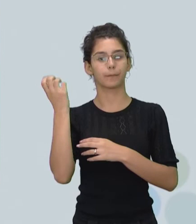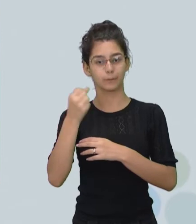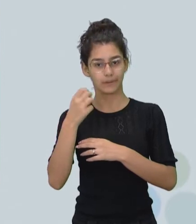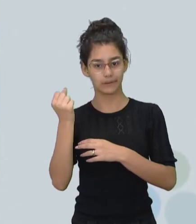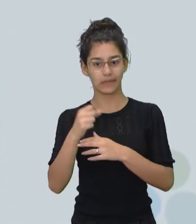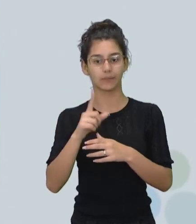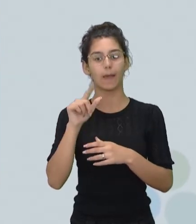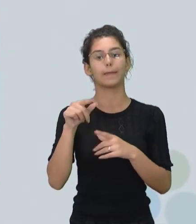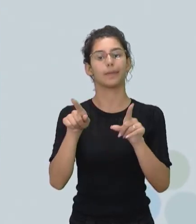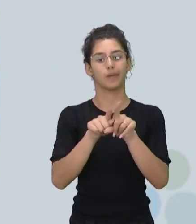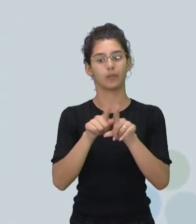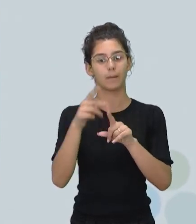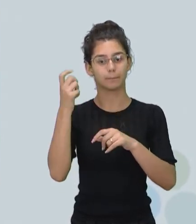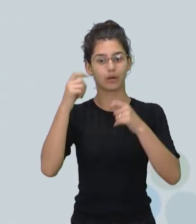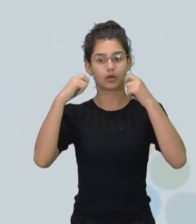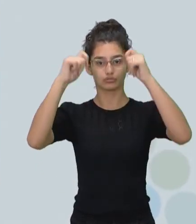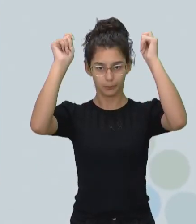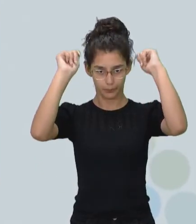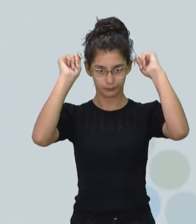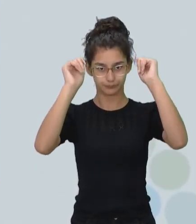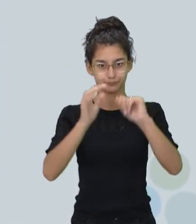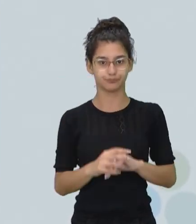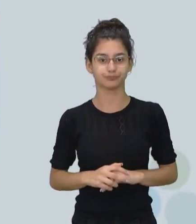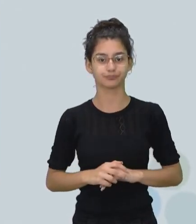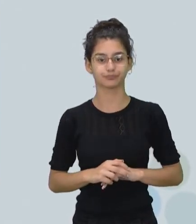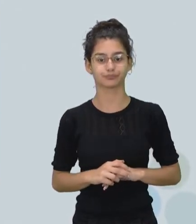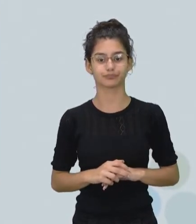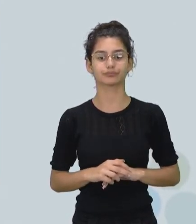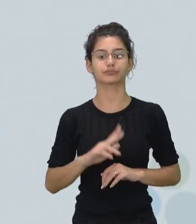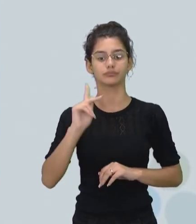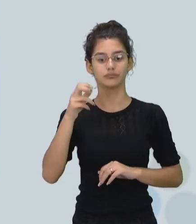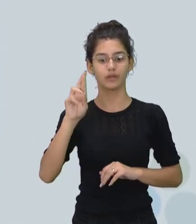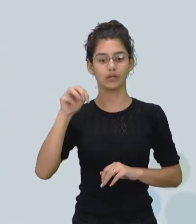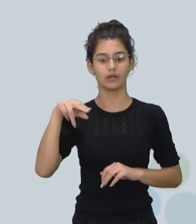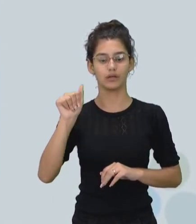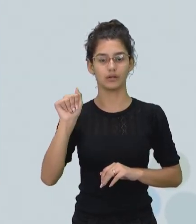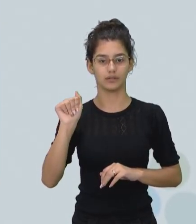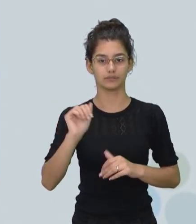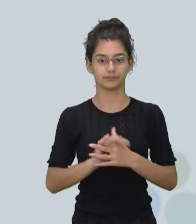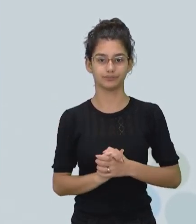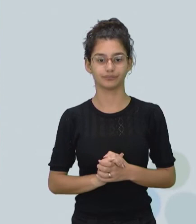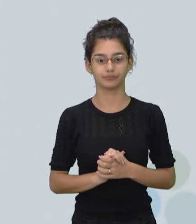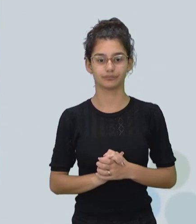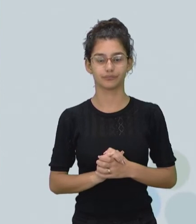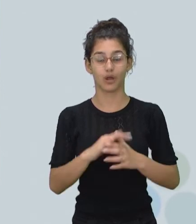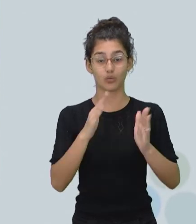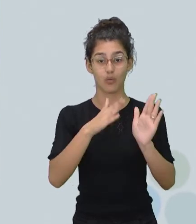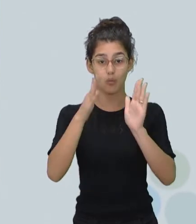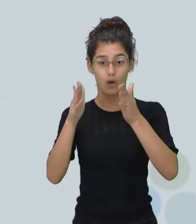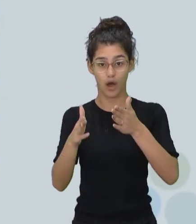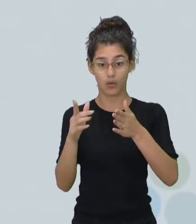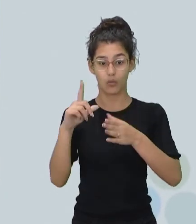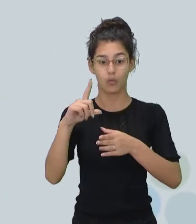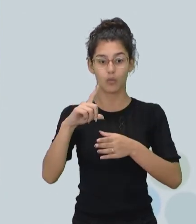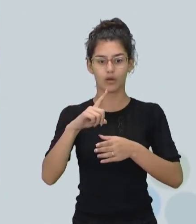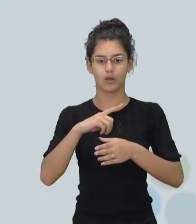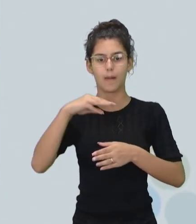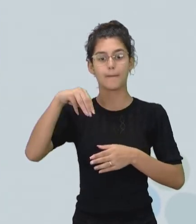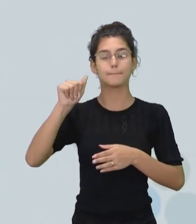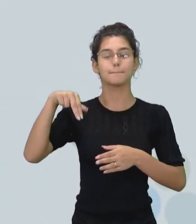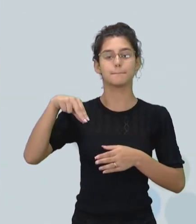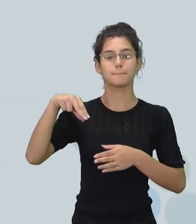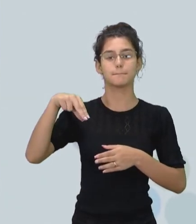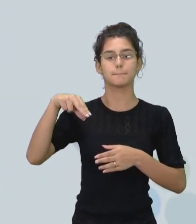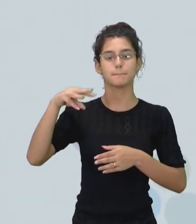Ele é branco e está de chapéu. Esse é o Hernán Cortés espanhol. Ao lado, nós temos o Montezuma.